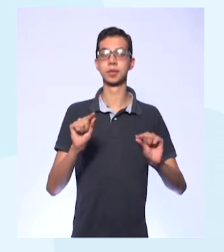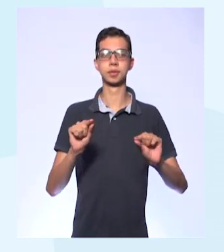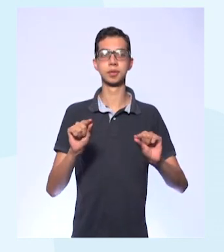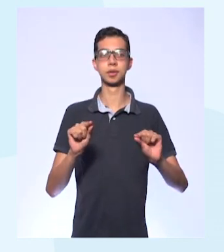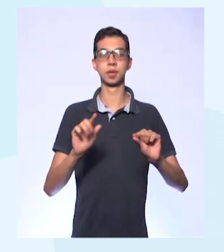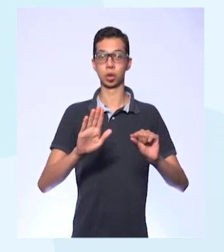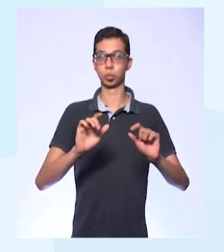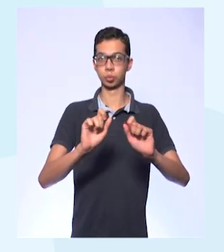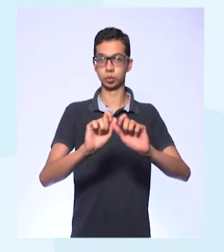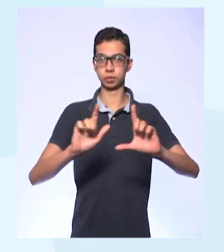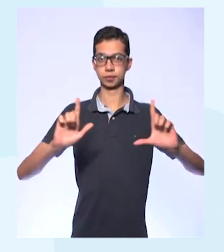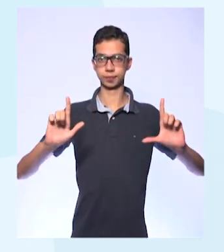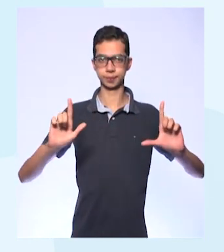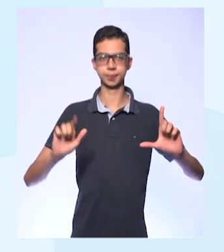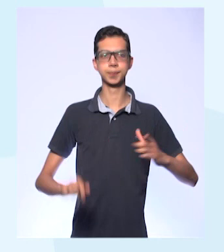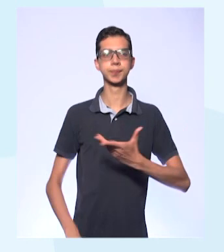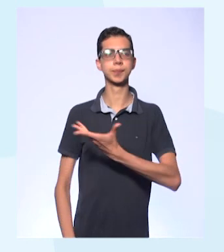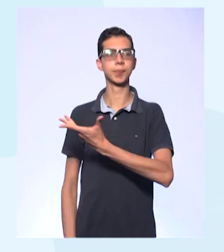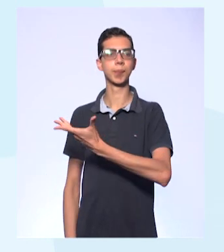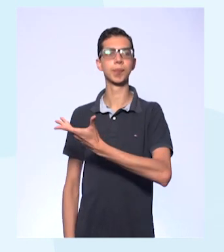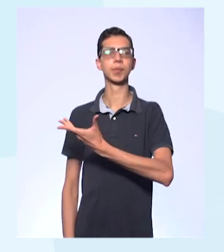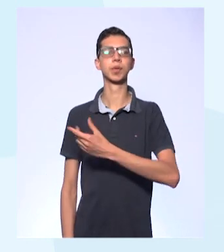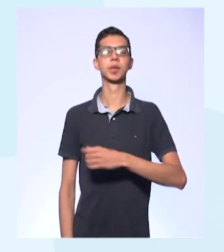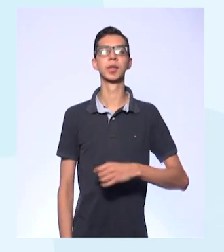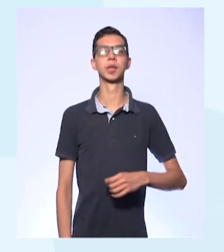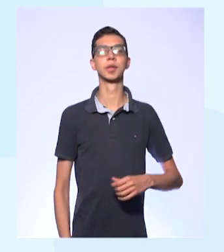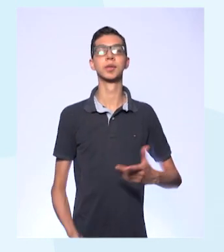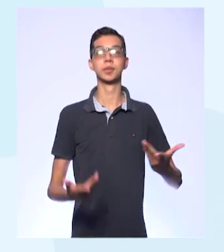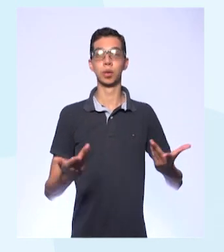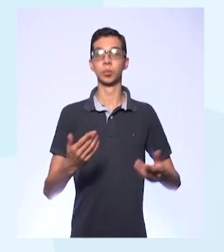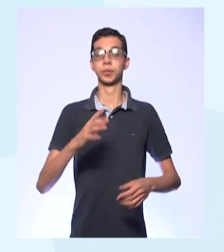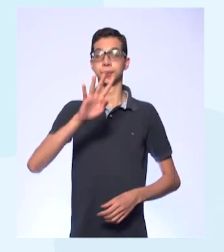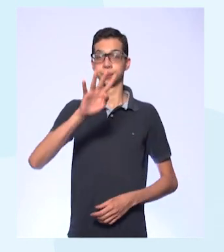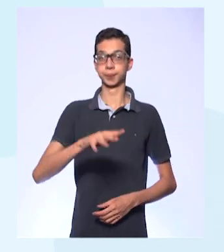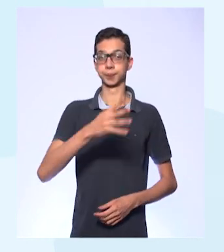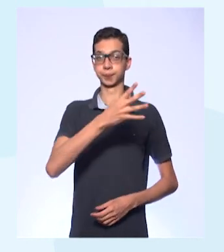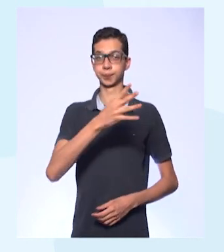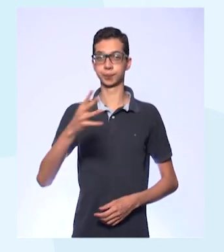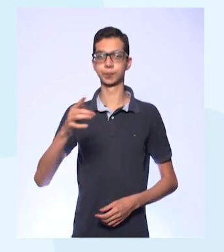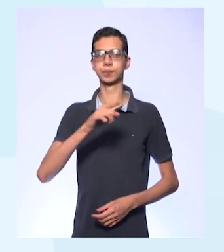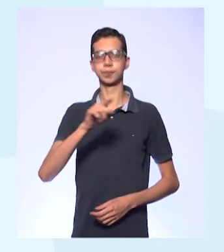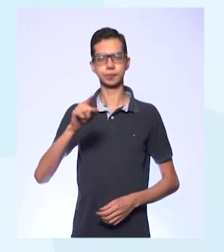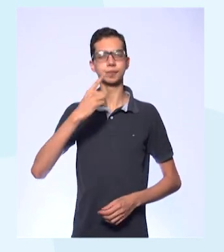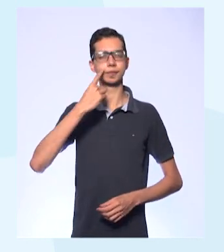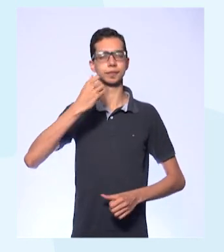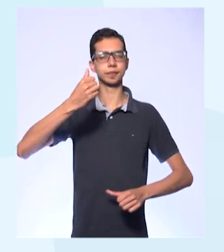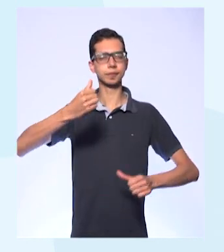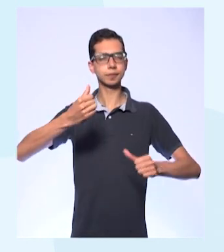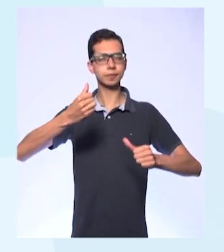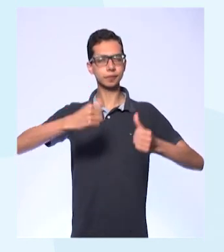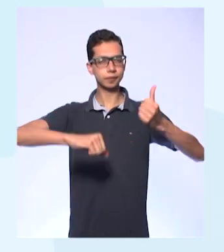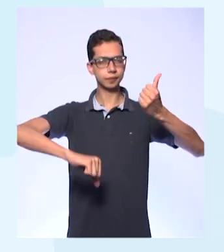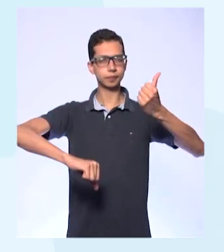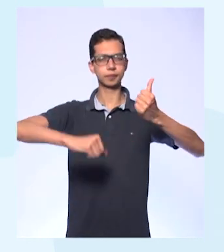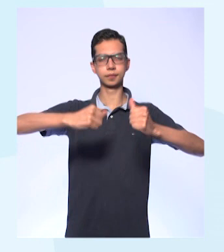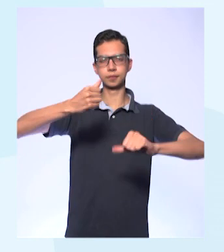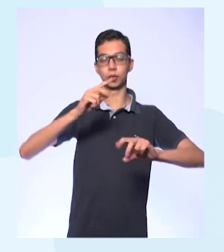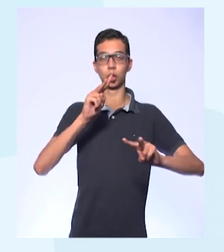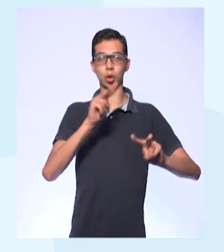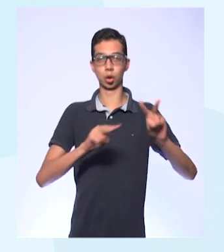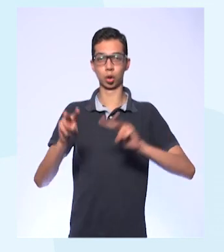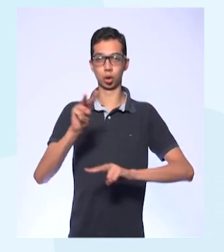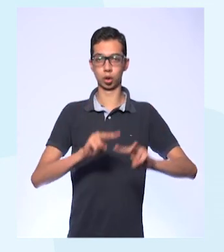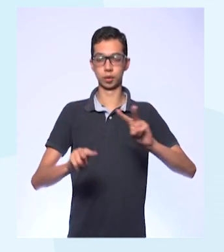você. Essa tabela periódica, então, a gente vai analisar essa tabela. Cada tabela tem uma disposição, perfeito? Então, nessa